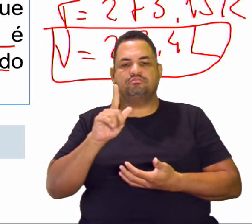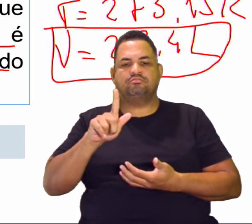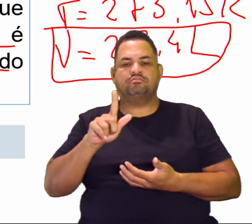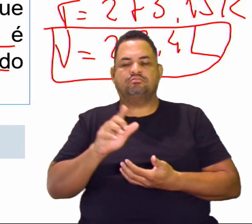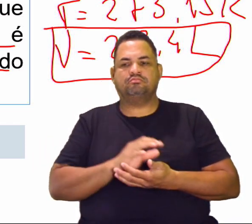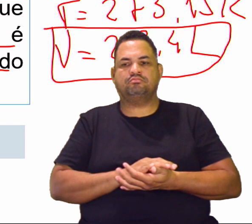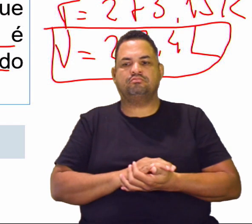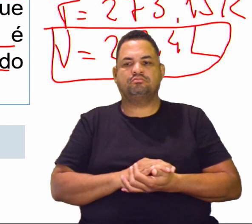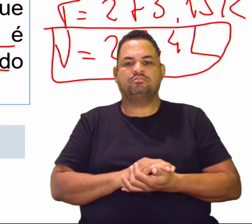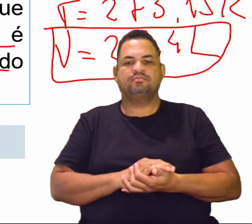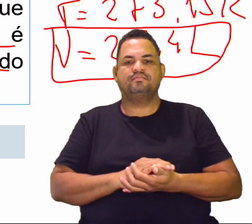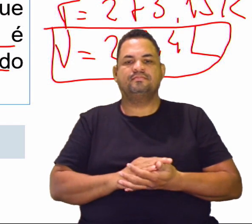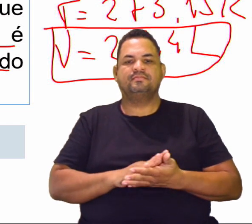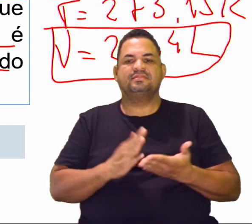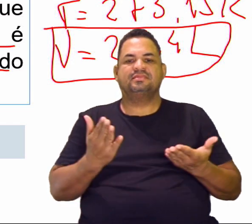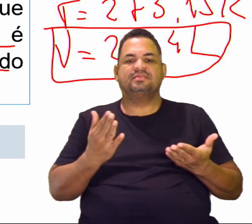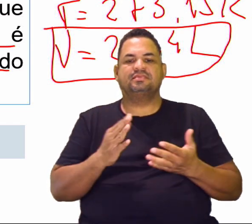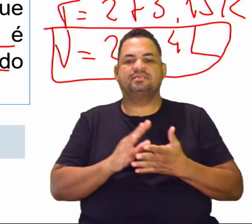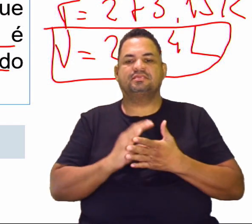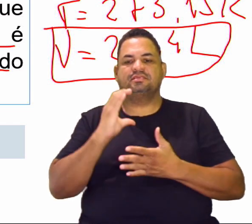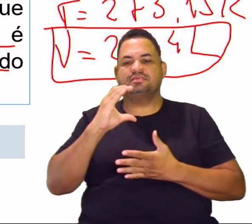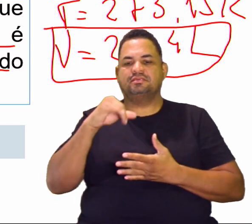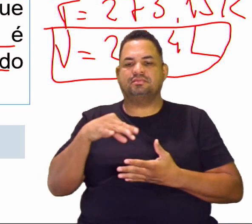22,4 litros das